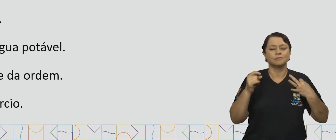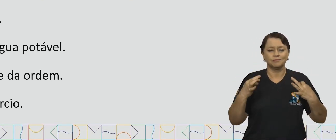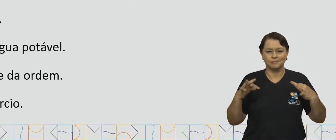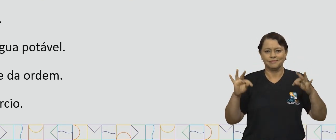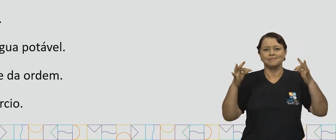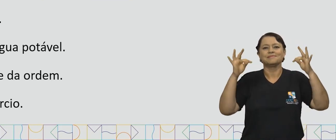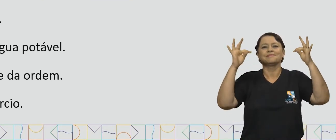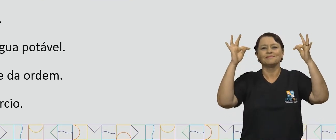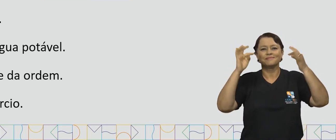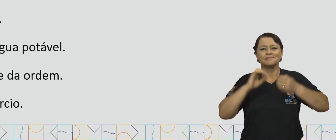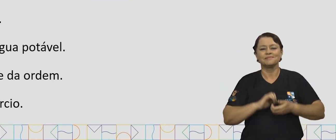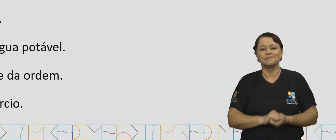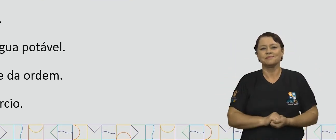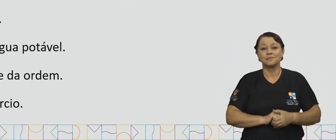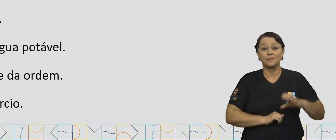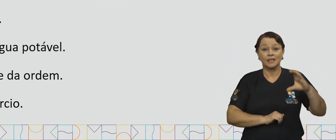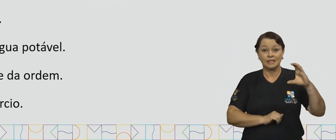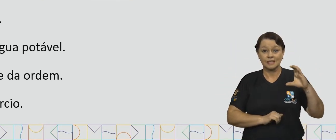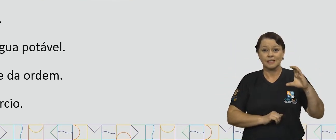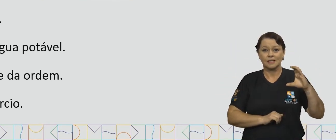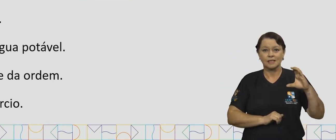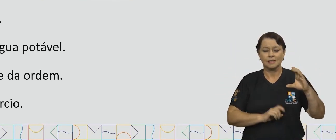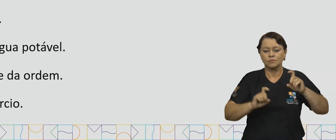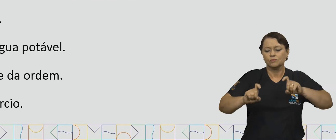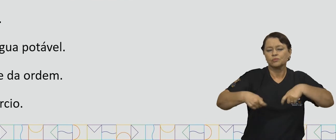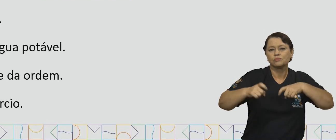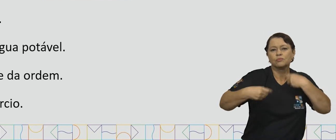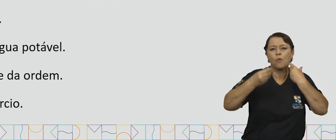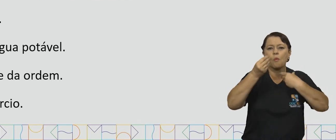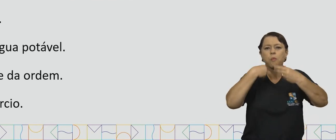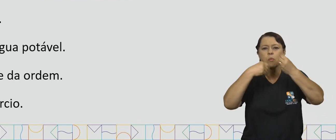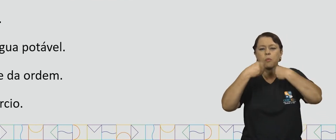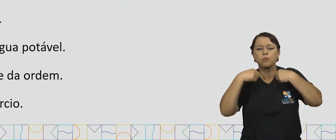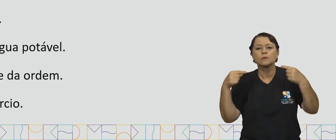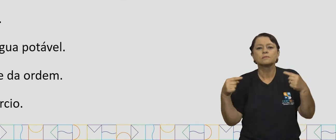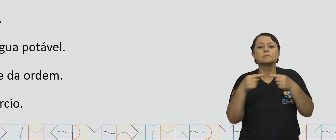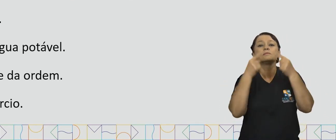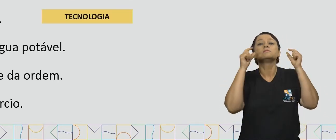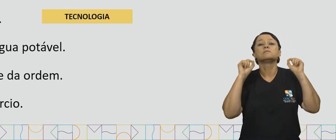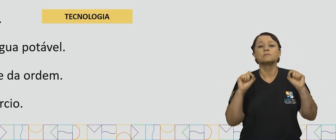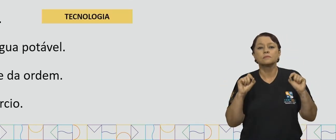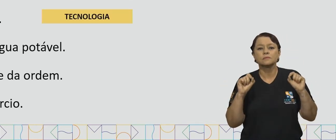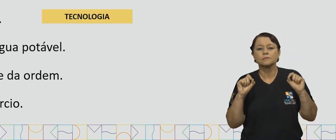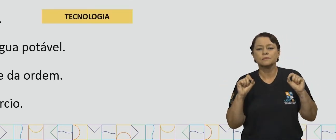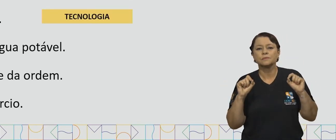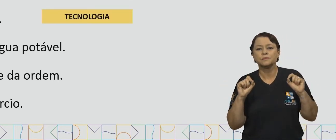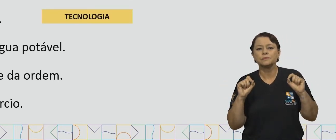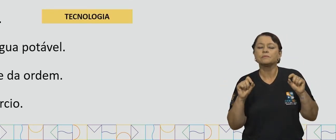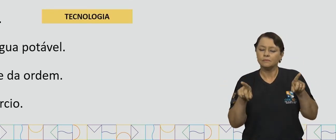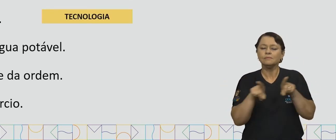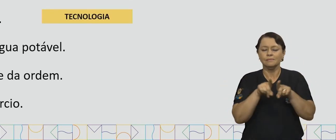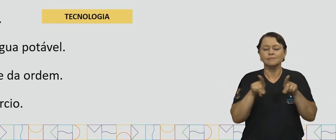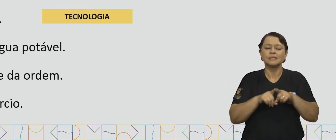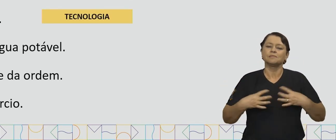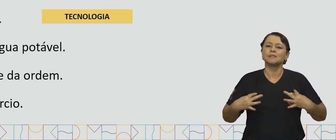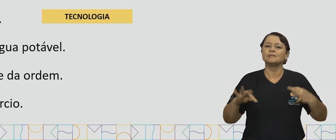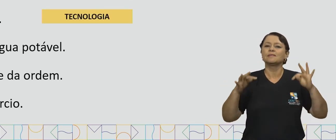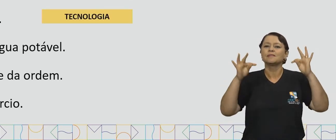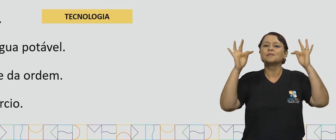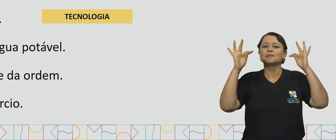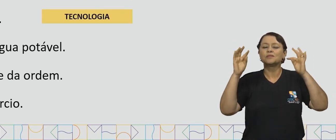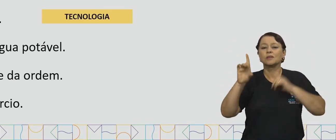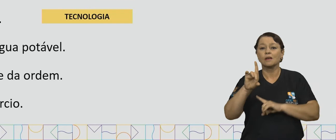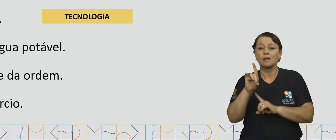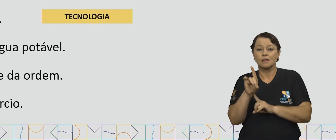tecnologia. Letra C, cultivo de alimentos está relacionado a também tecnologia.